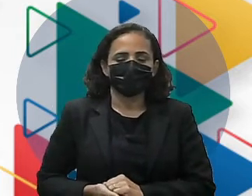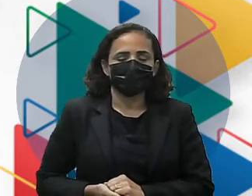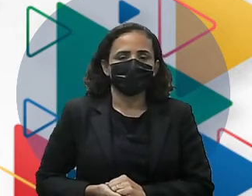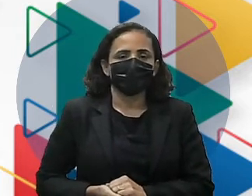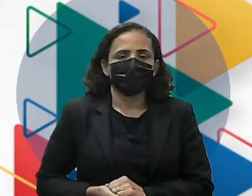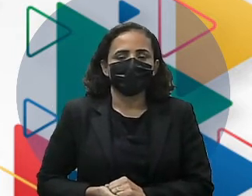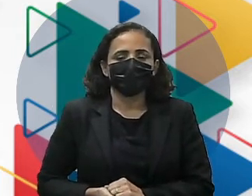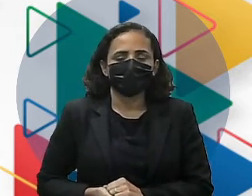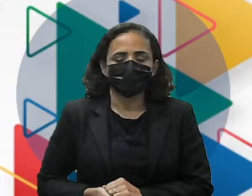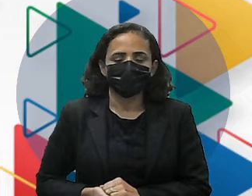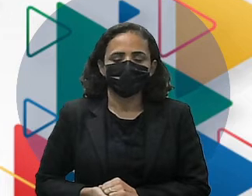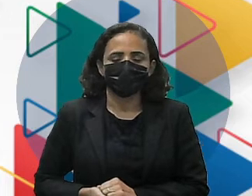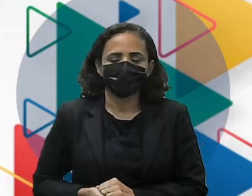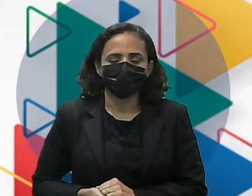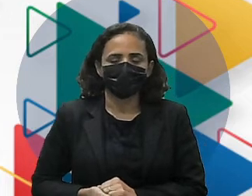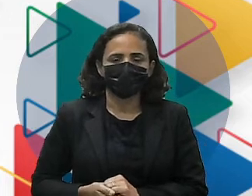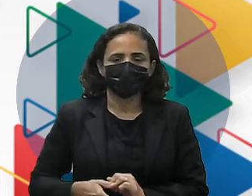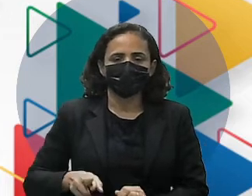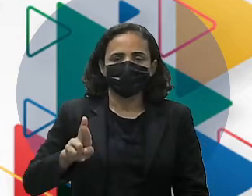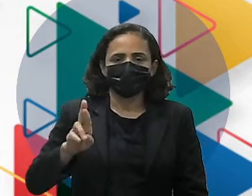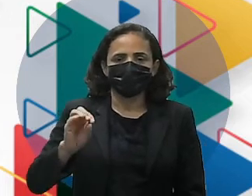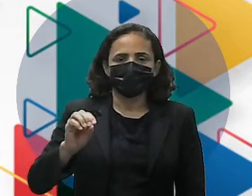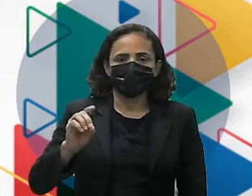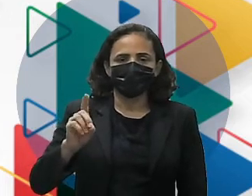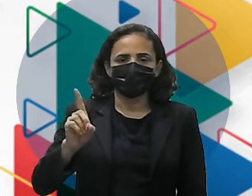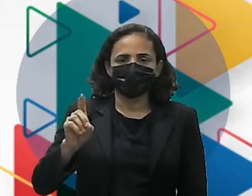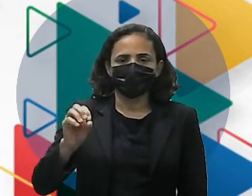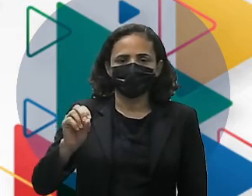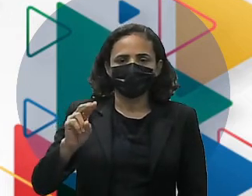ó, rodovia federal,